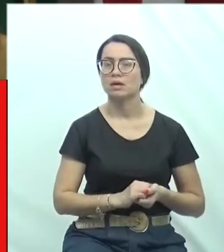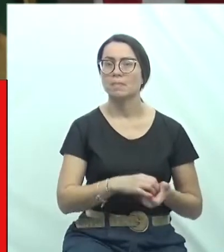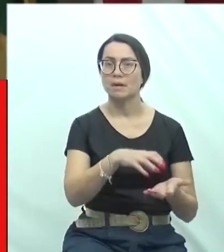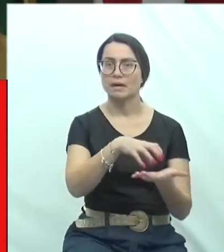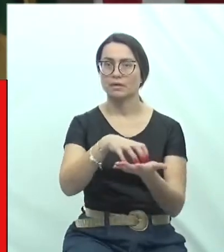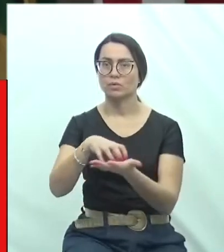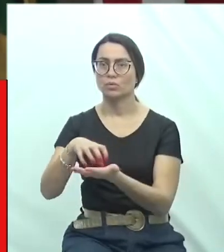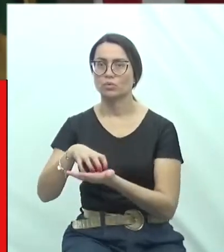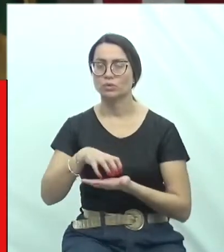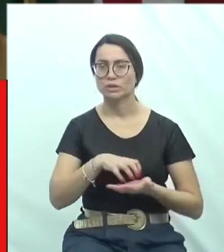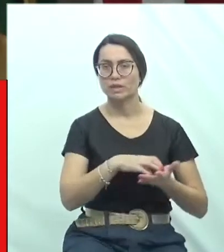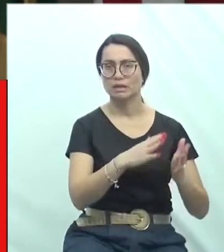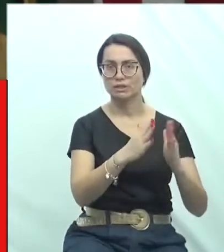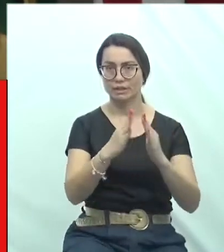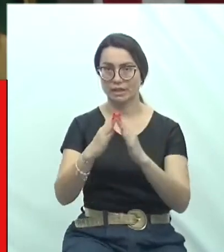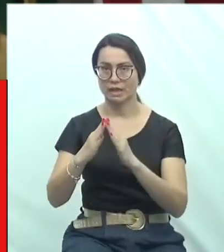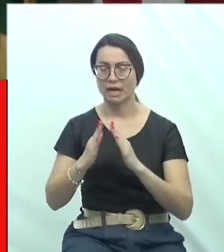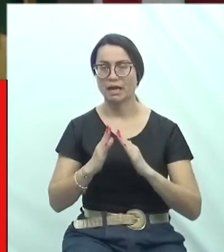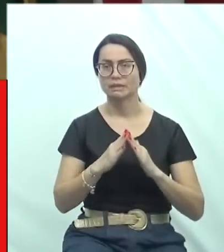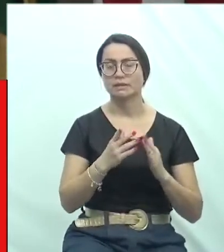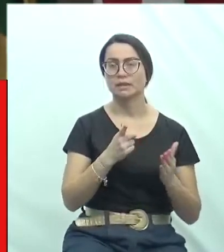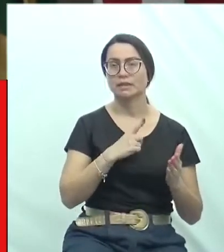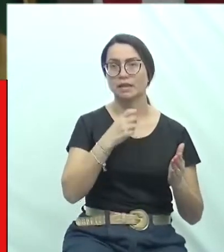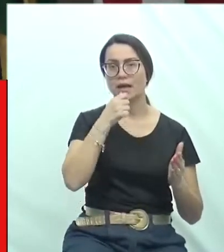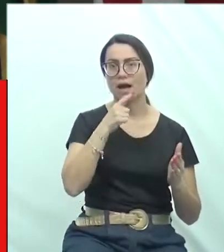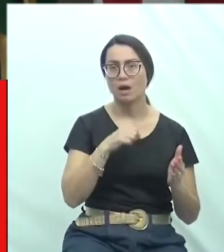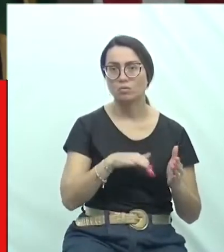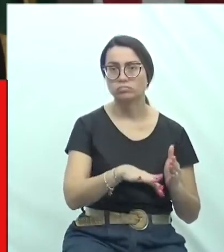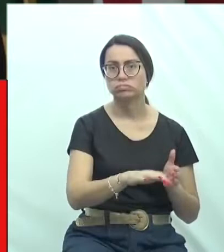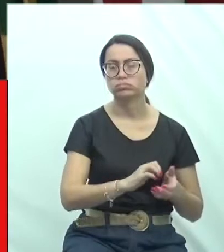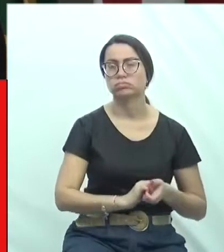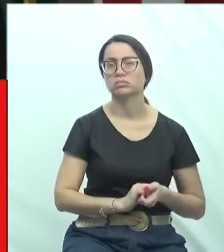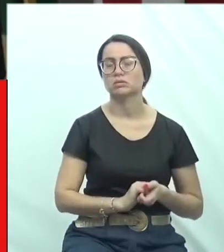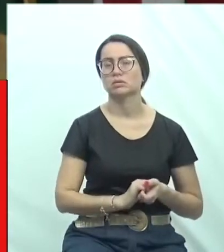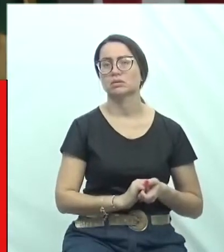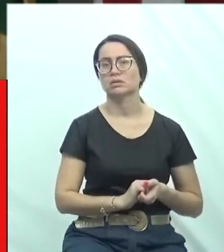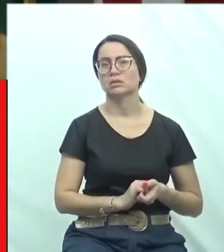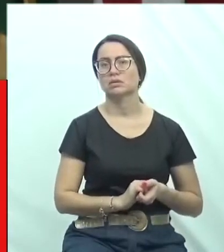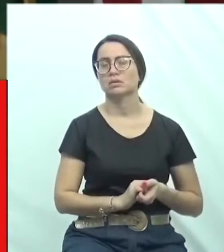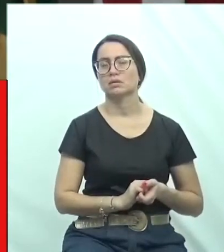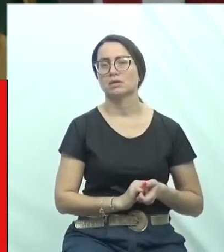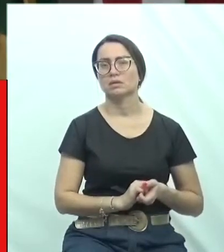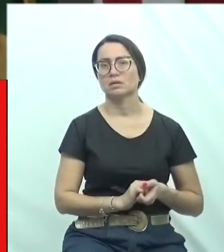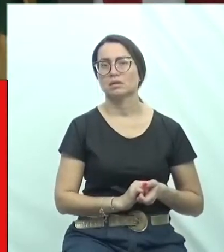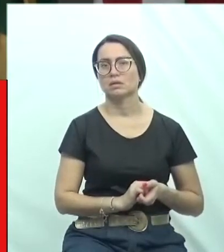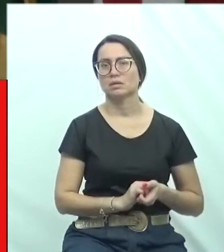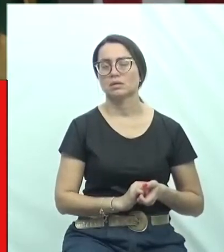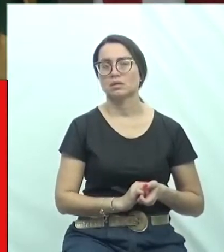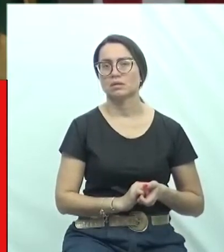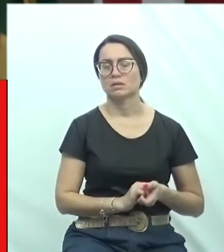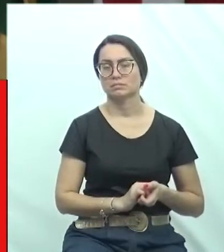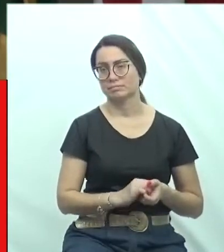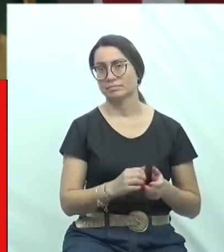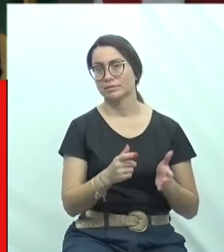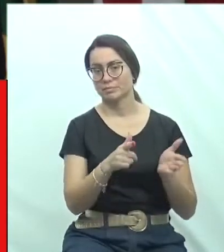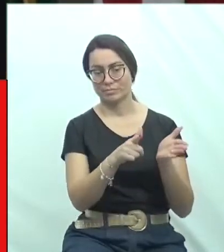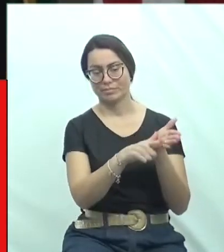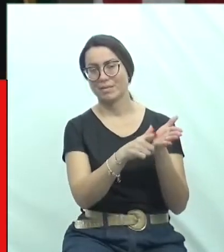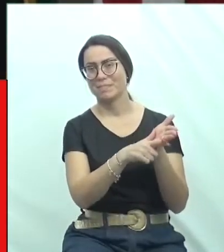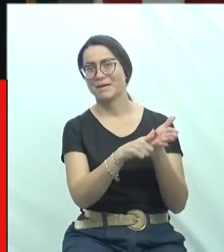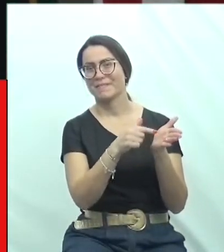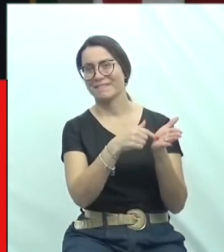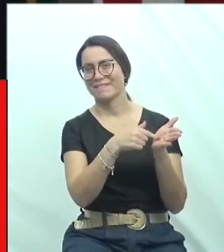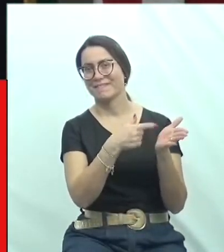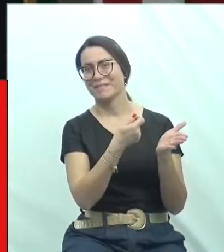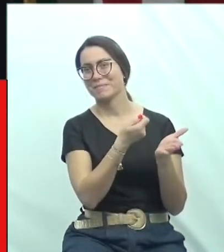consumidoras em decorrência do que isso representa na fatura, né, em caso,